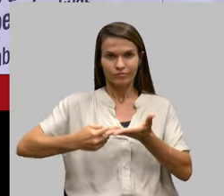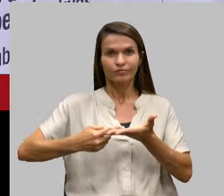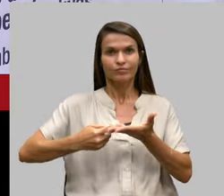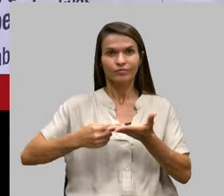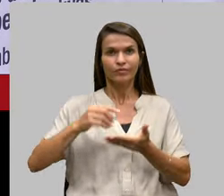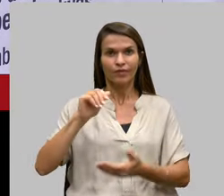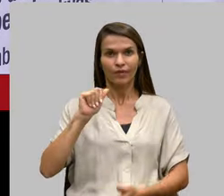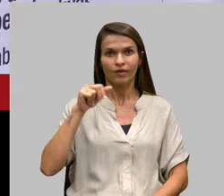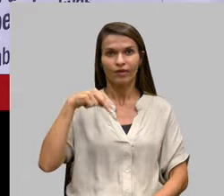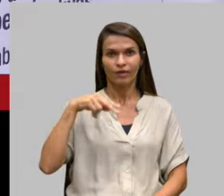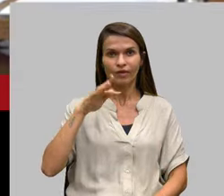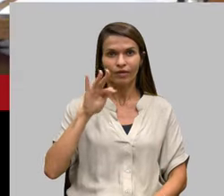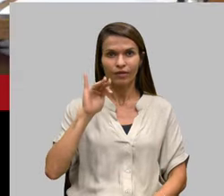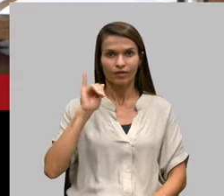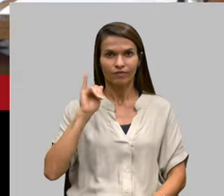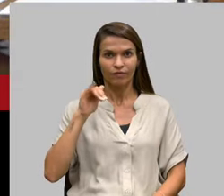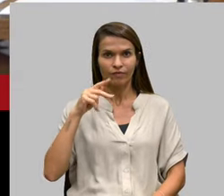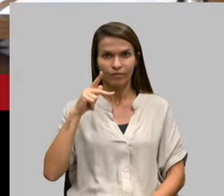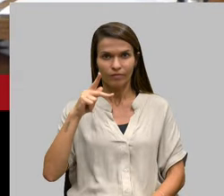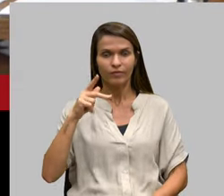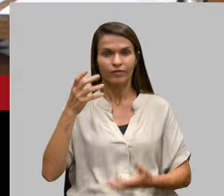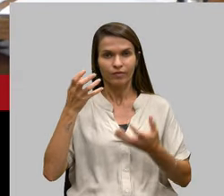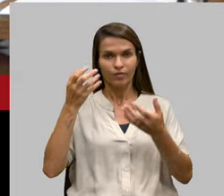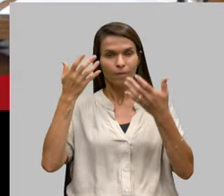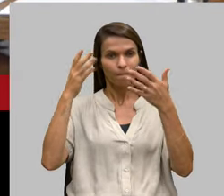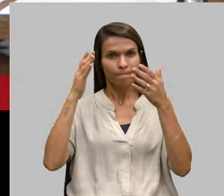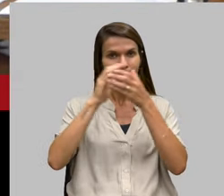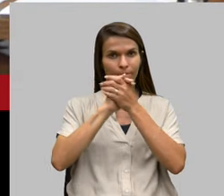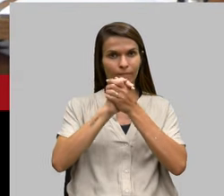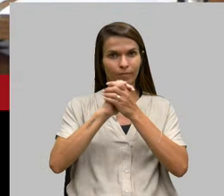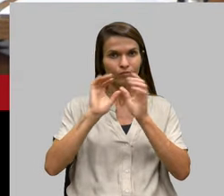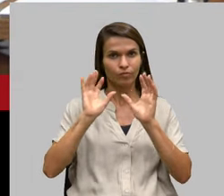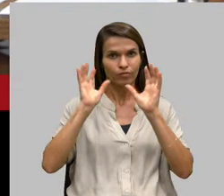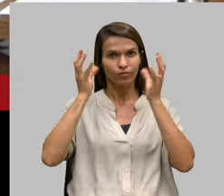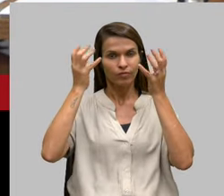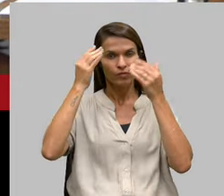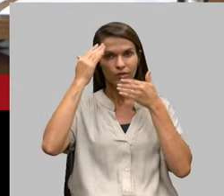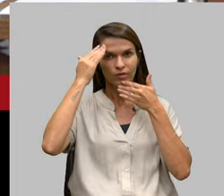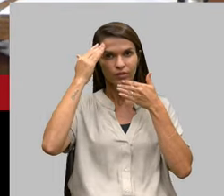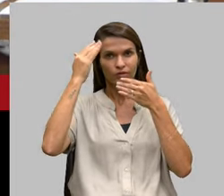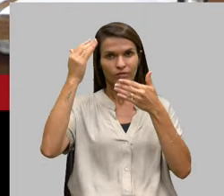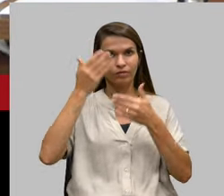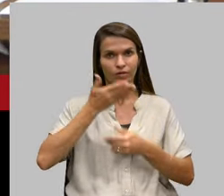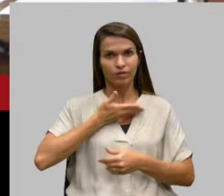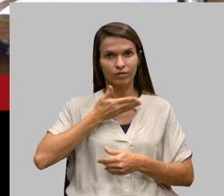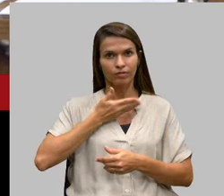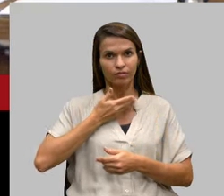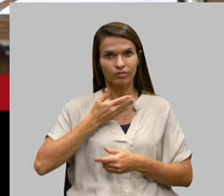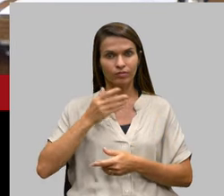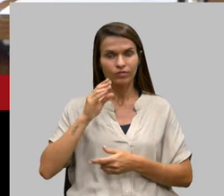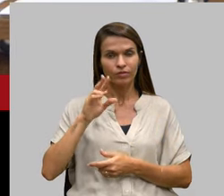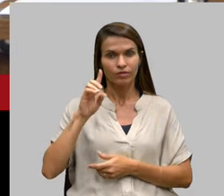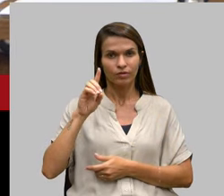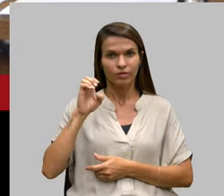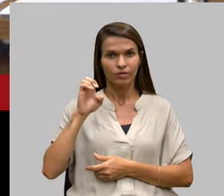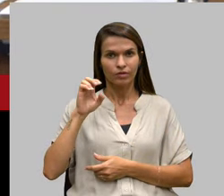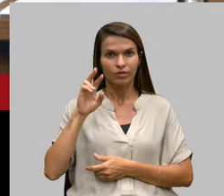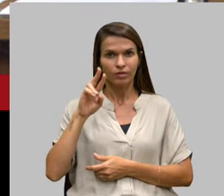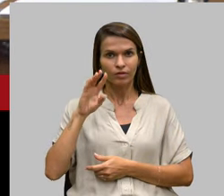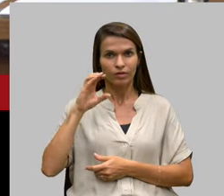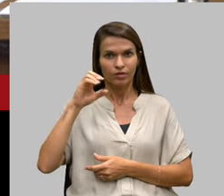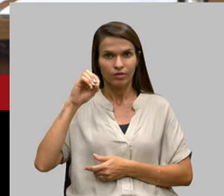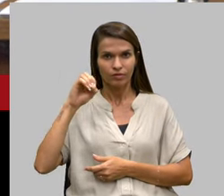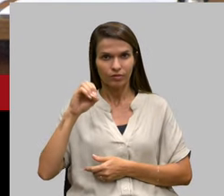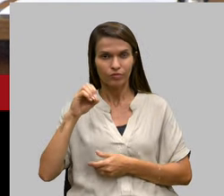anfip eu queria pelo evento e agradecer ao nosso amigo Dr des que me fez o convite para aqui estar